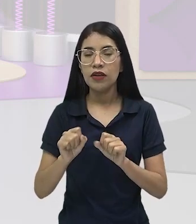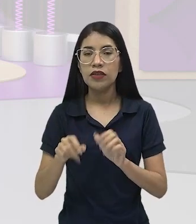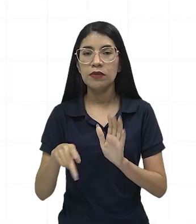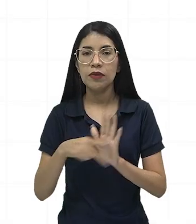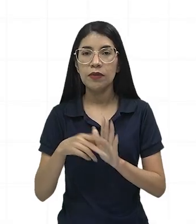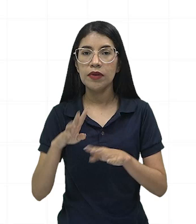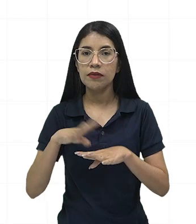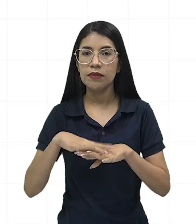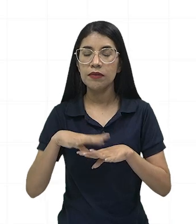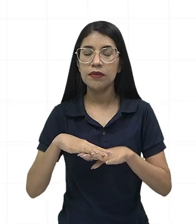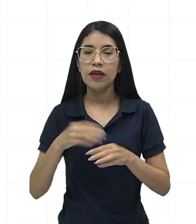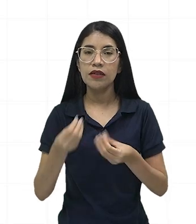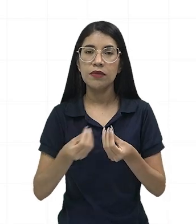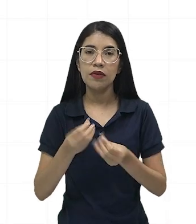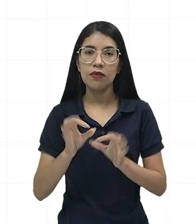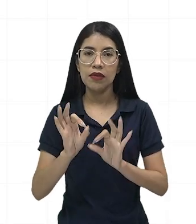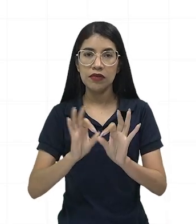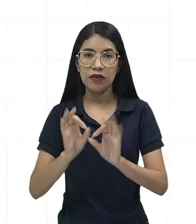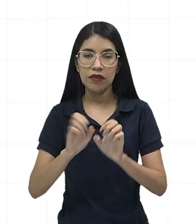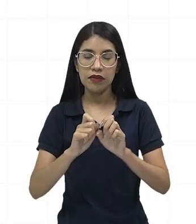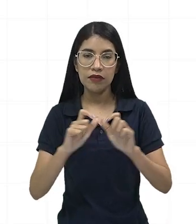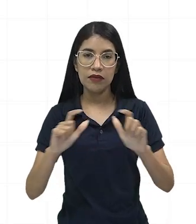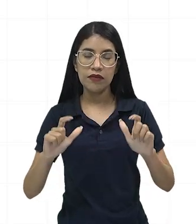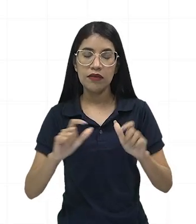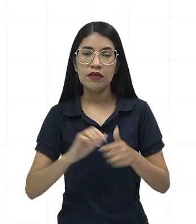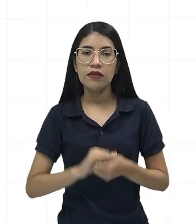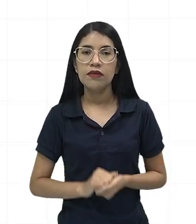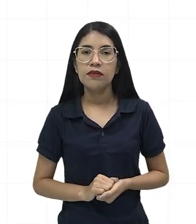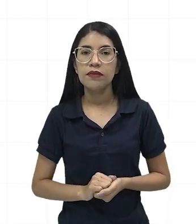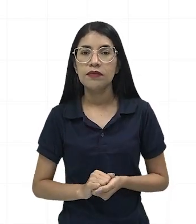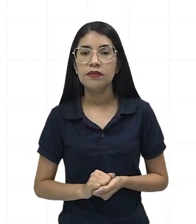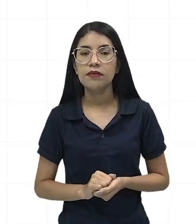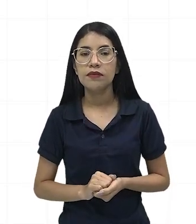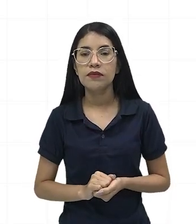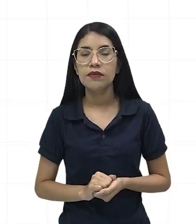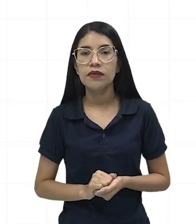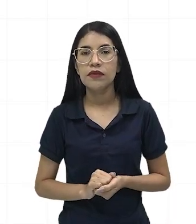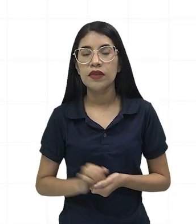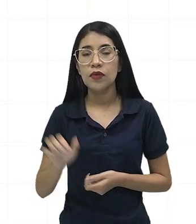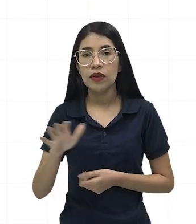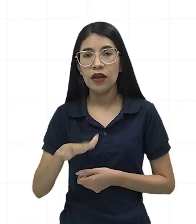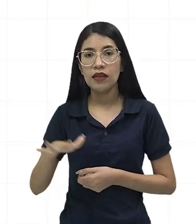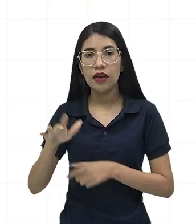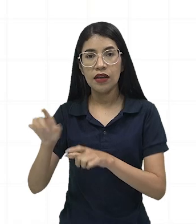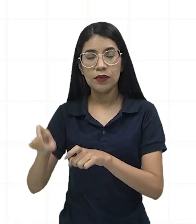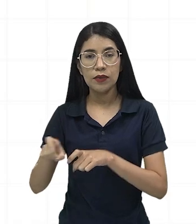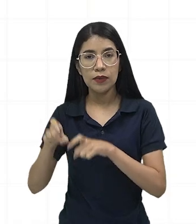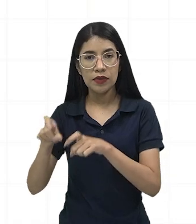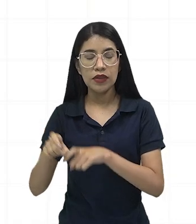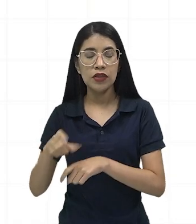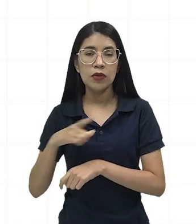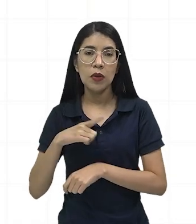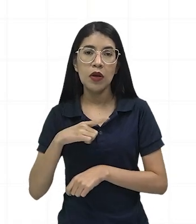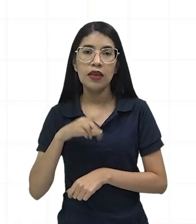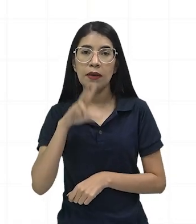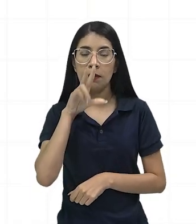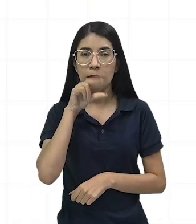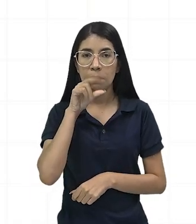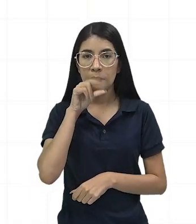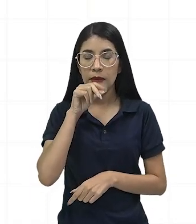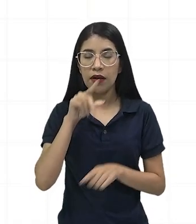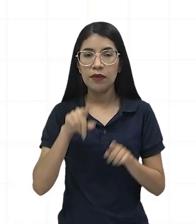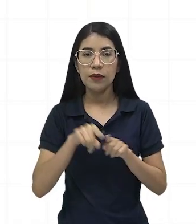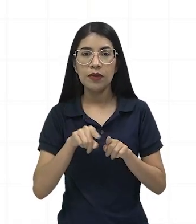equação. Vamos ver, me segue. Então, olha lá, está aqui, ó. No sítio de Luzia, há patos e